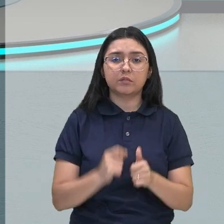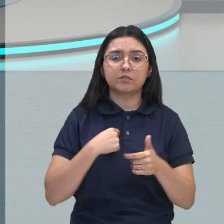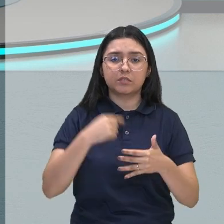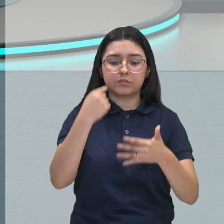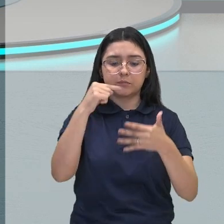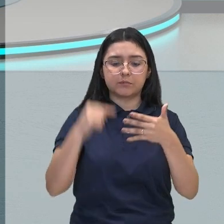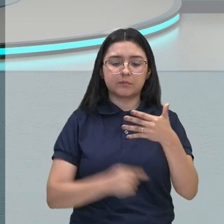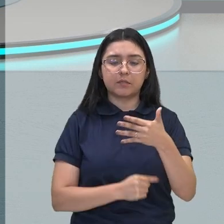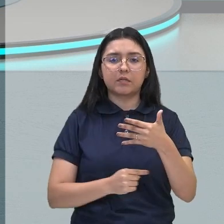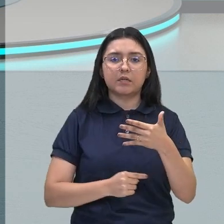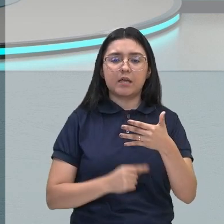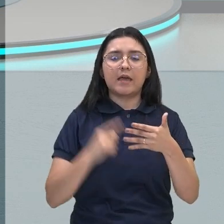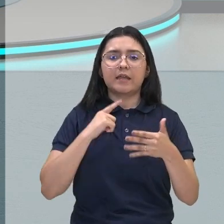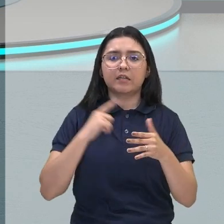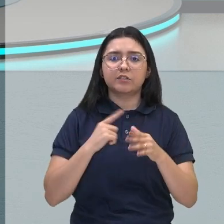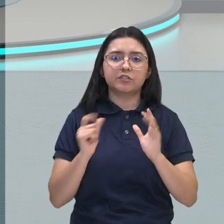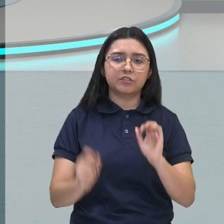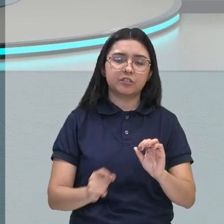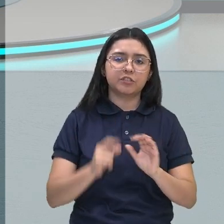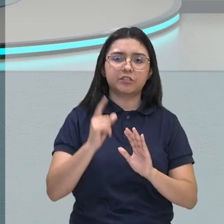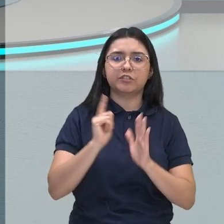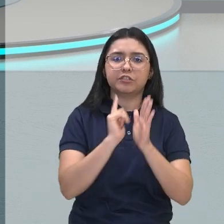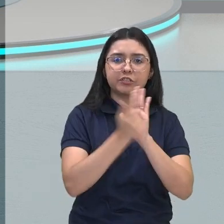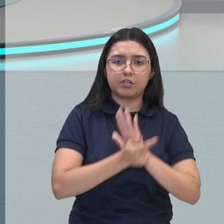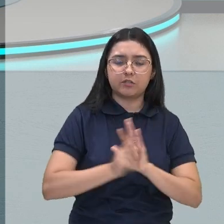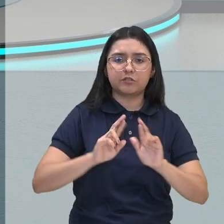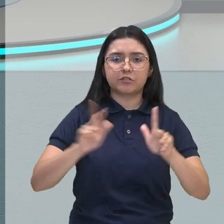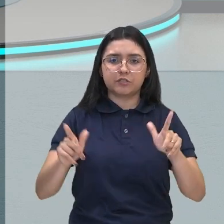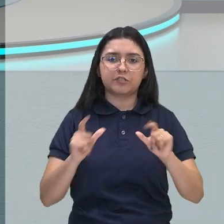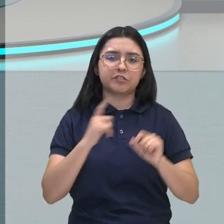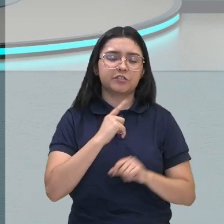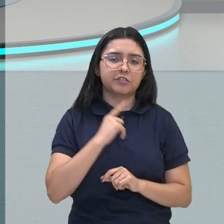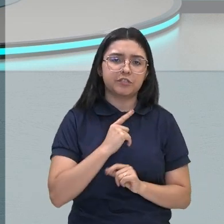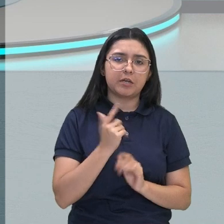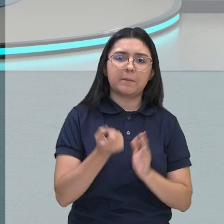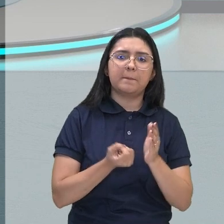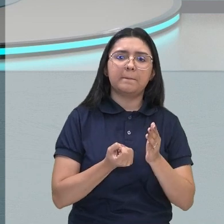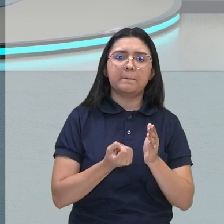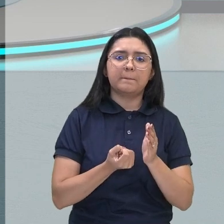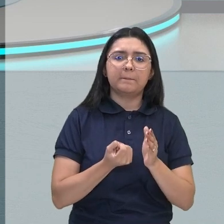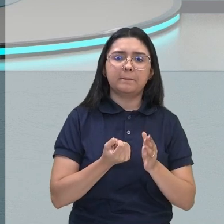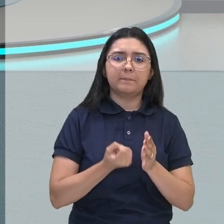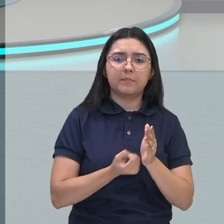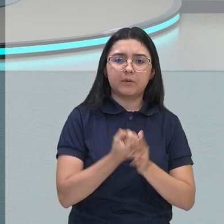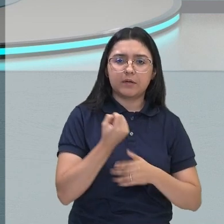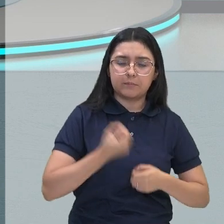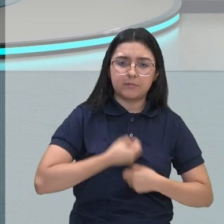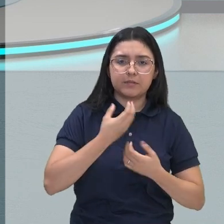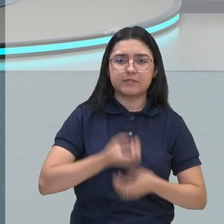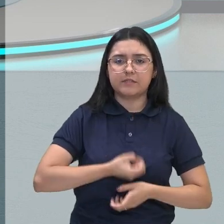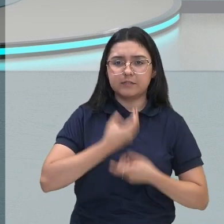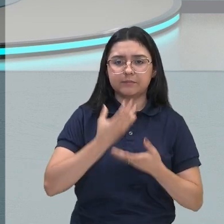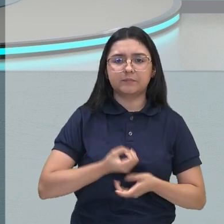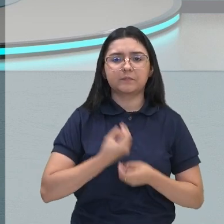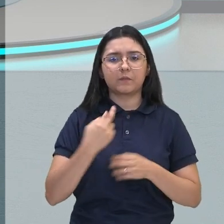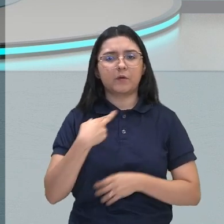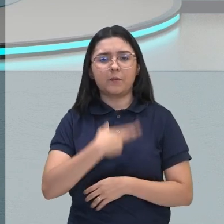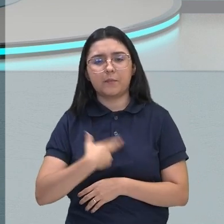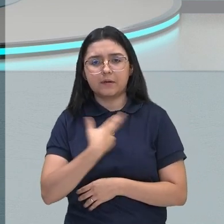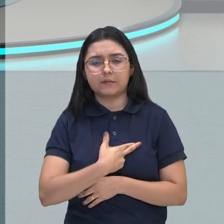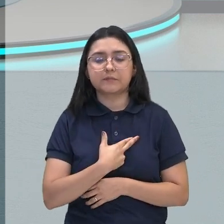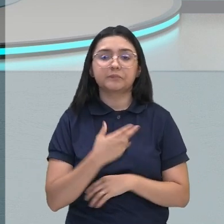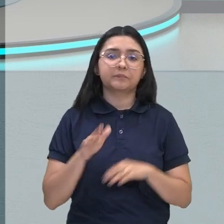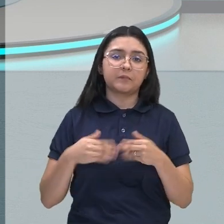textuais diferentes, não é? Poesia, tinha cartoon, tinha um trecho de um romance, não é? Então você tem